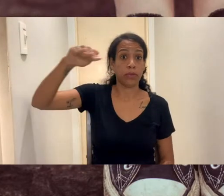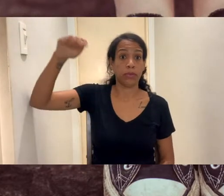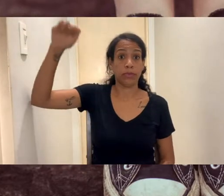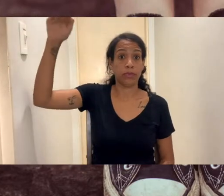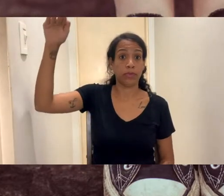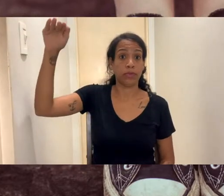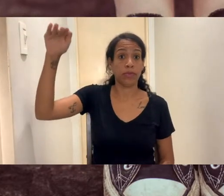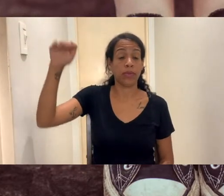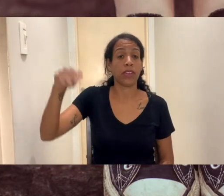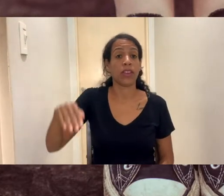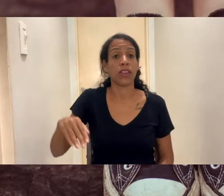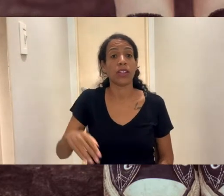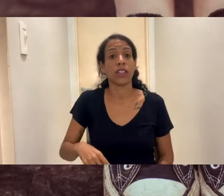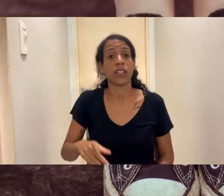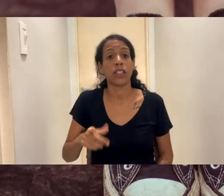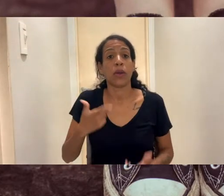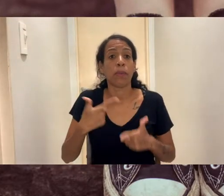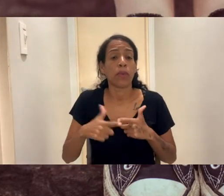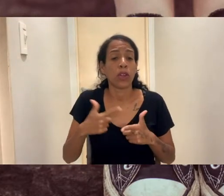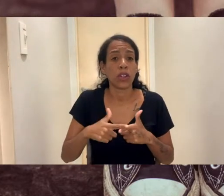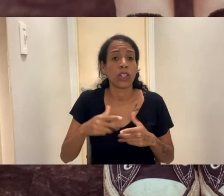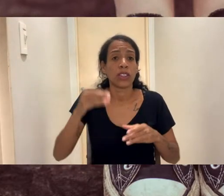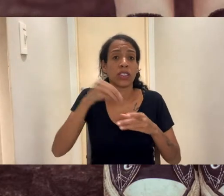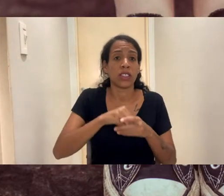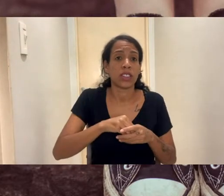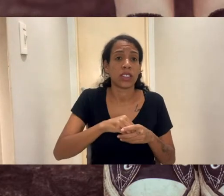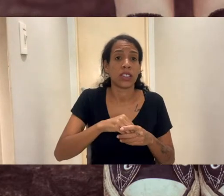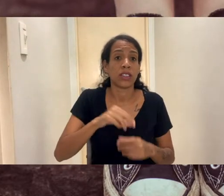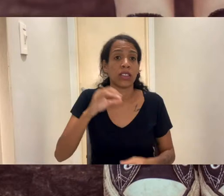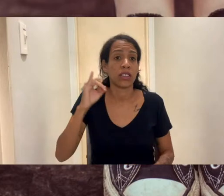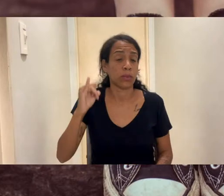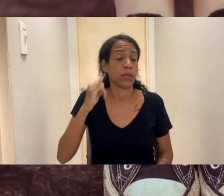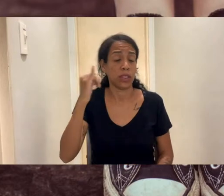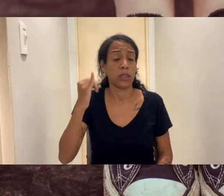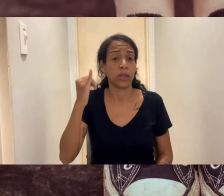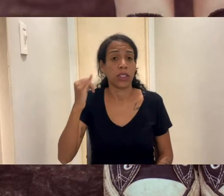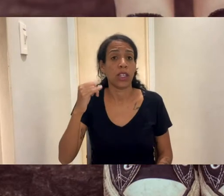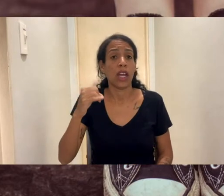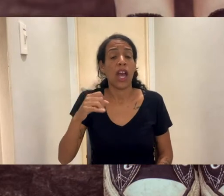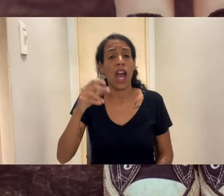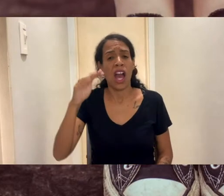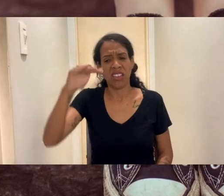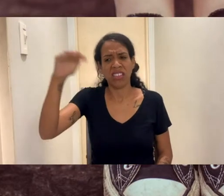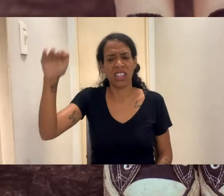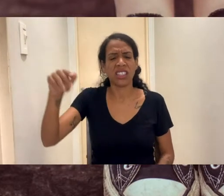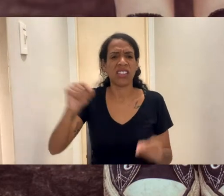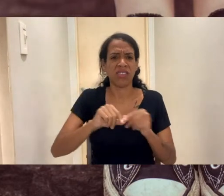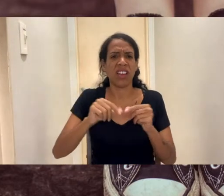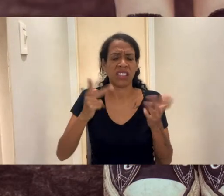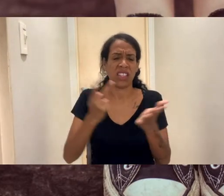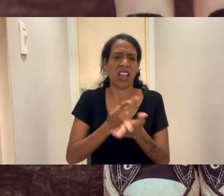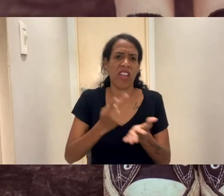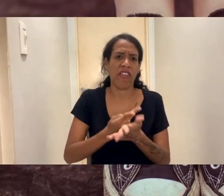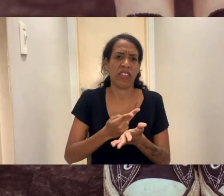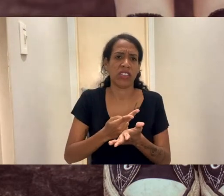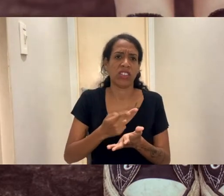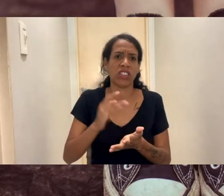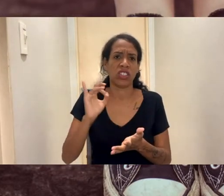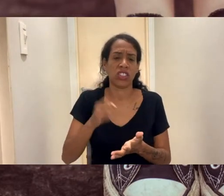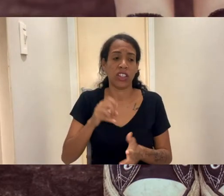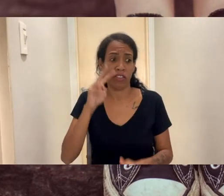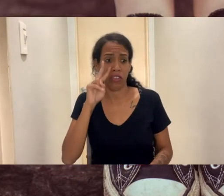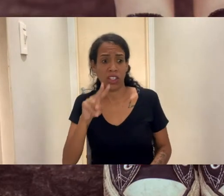muito estigmatizados na nossa sociedade, principalmente os adolescentes que cometem ato infracional e já são tidos, né,